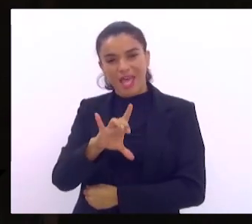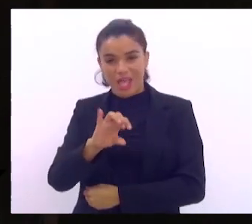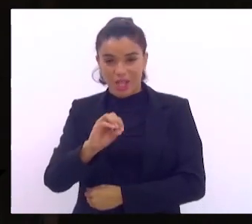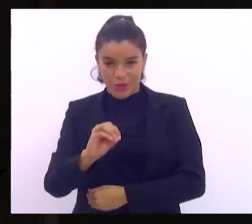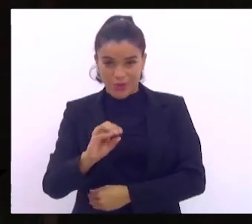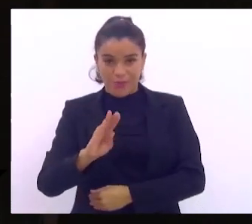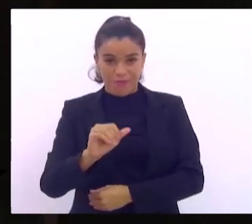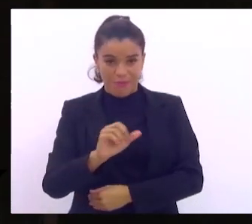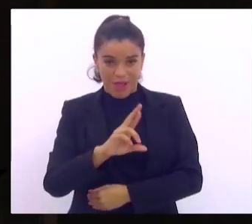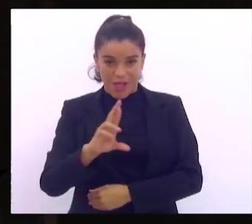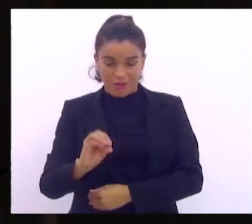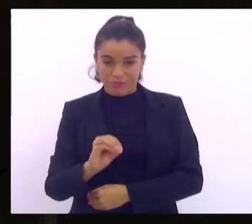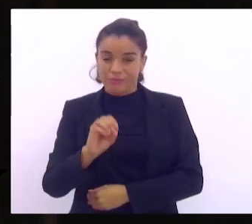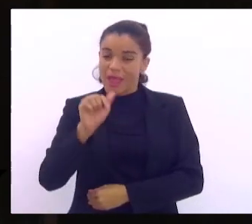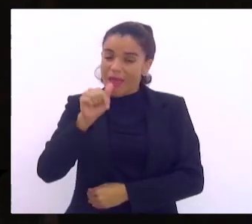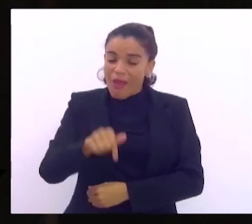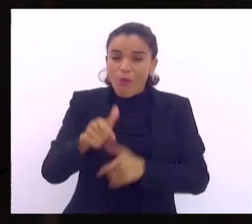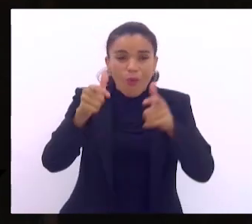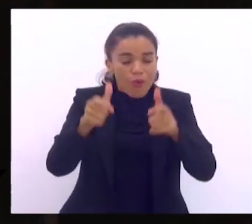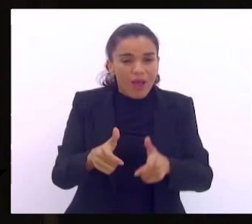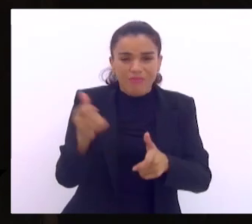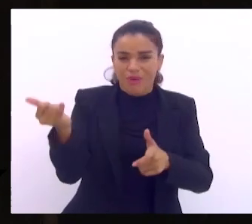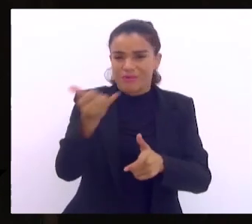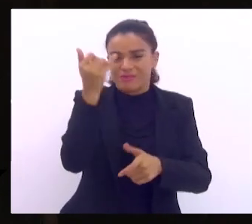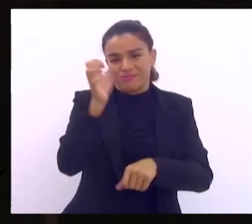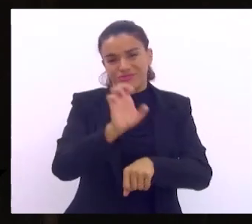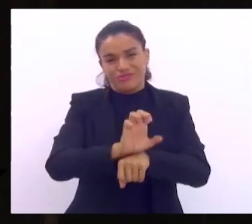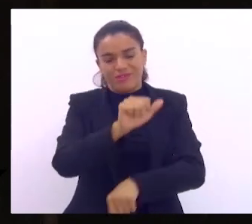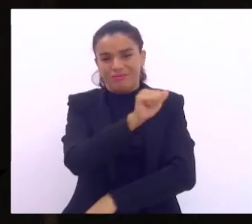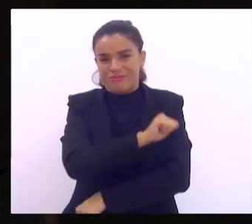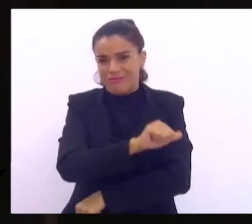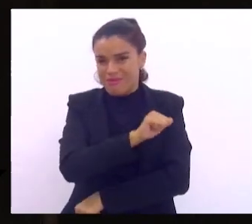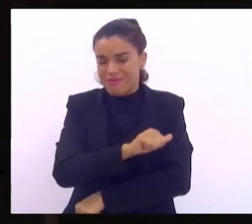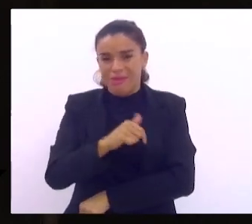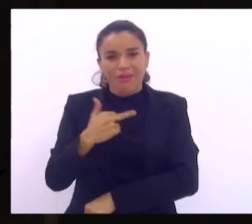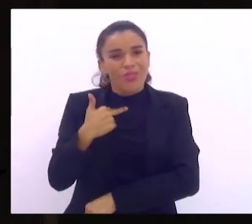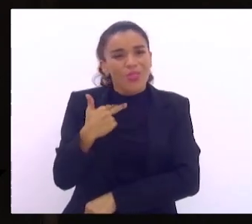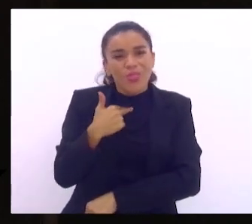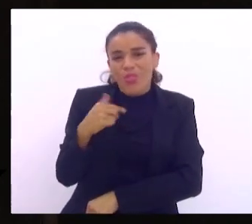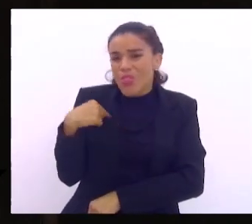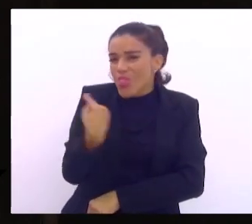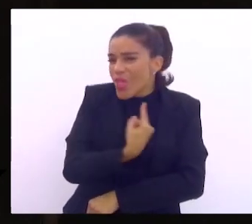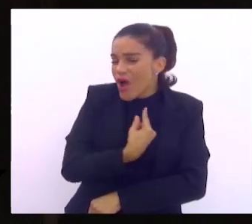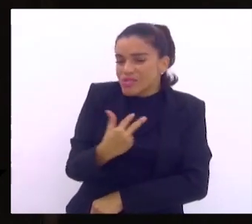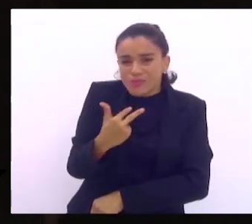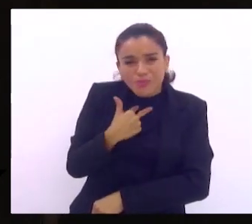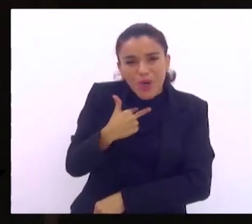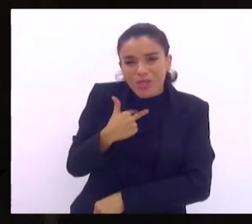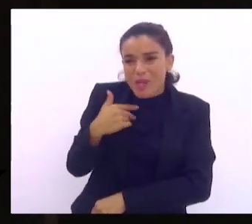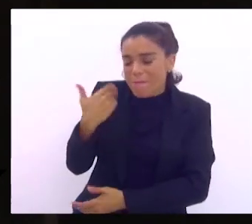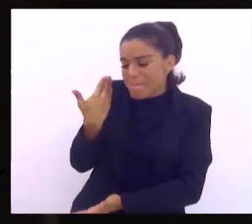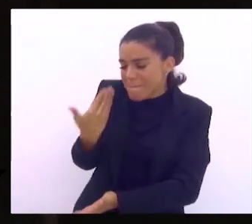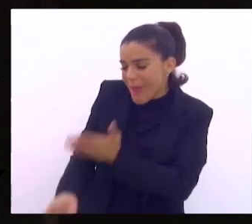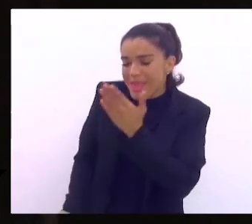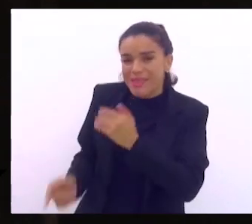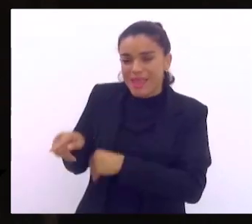Janeiro. Não podemos mais estar perdendo tantos jovens para a